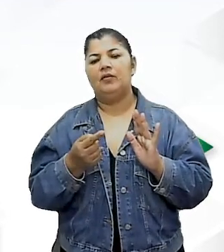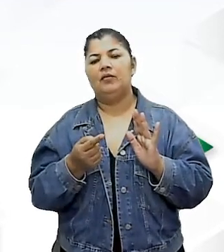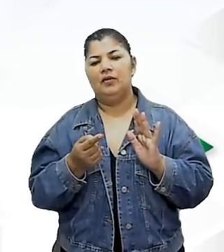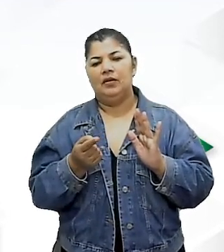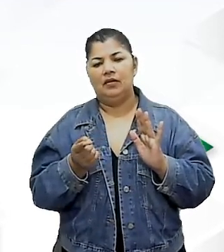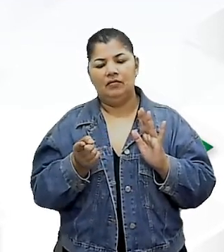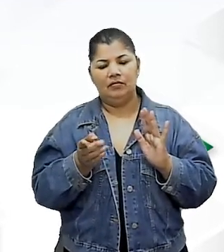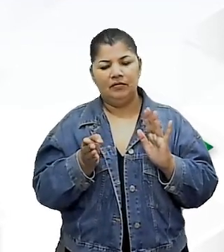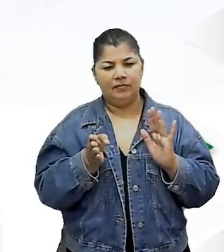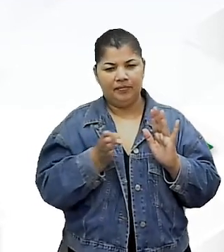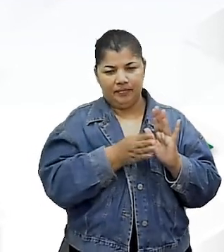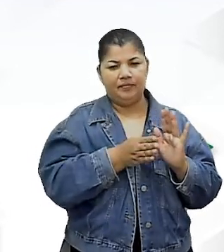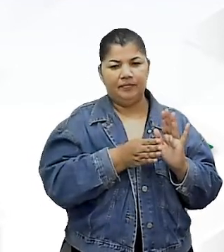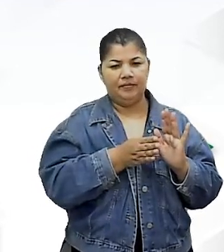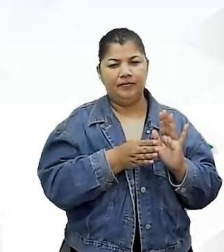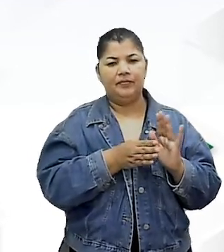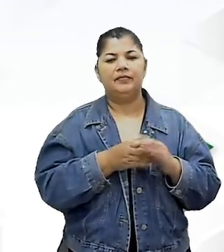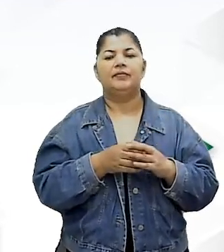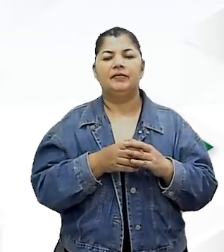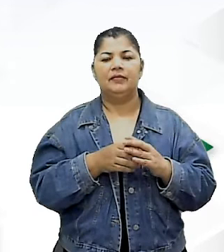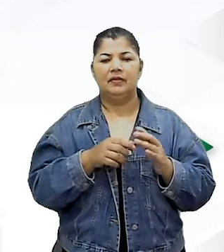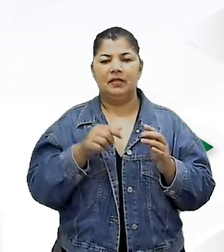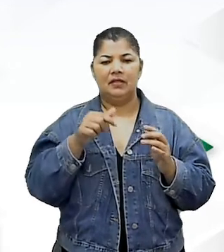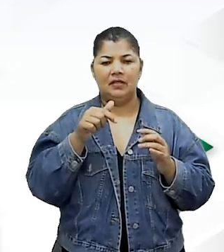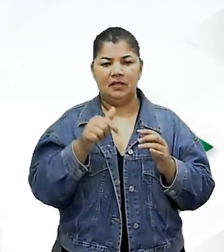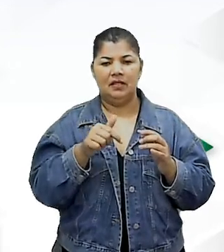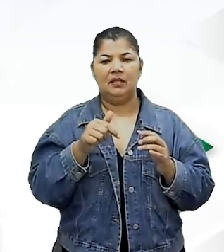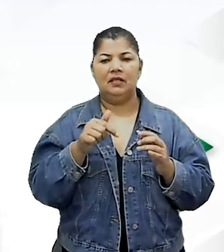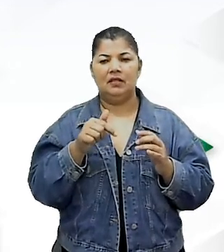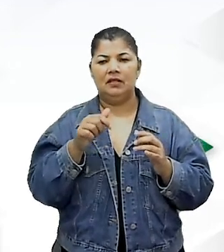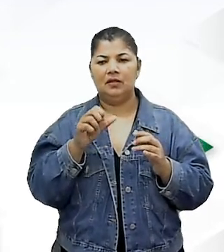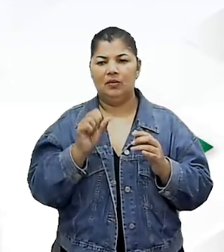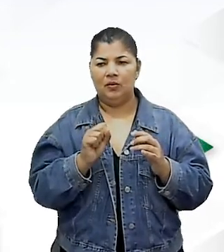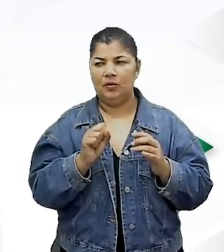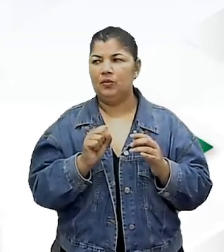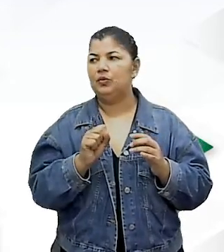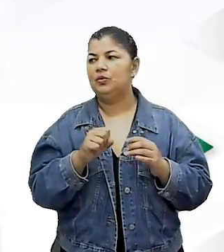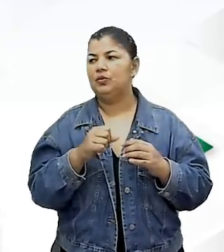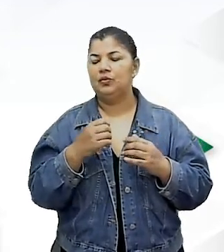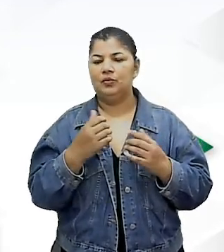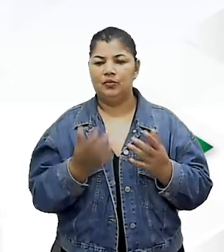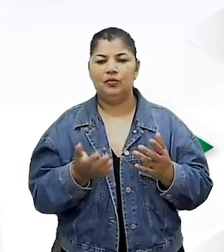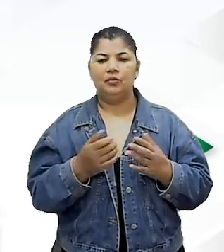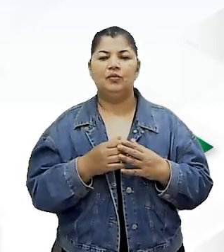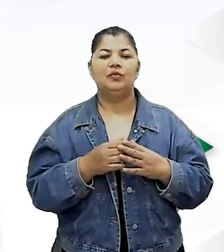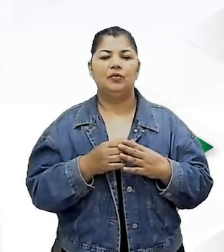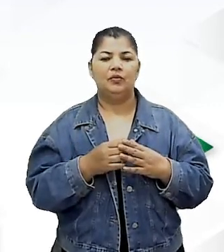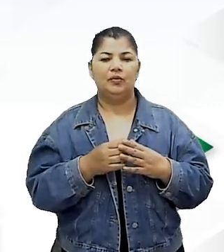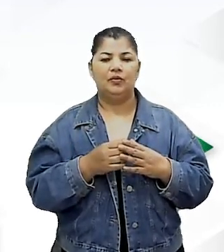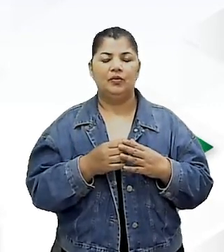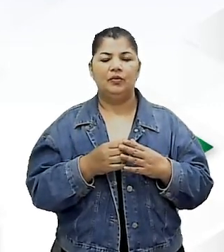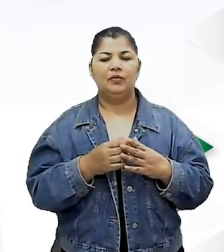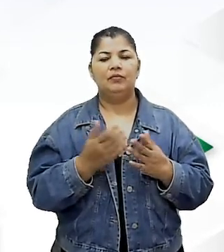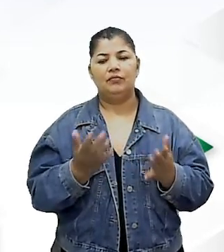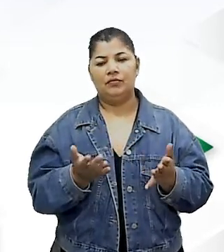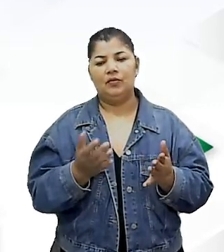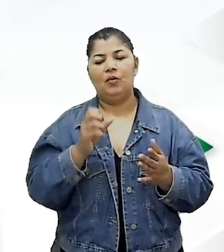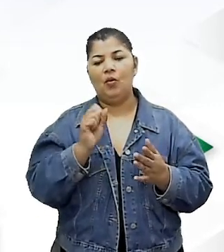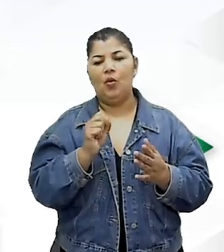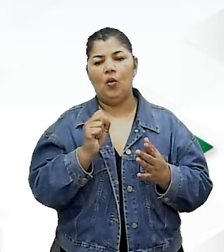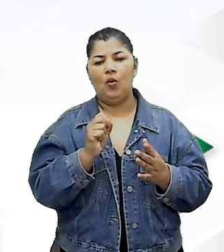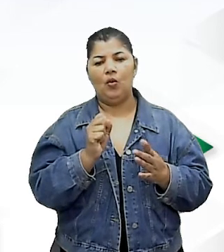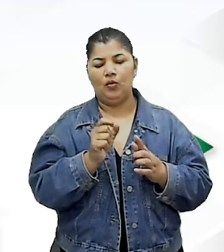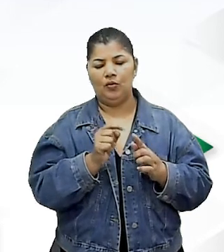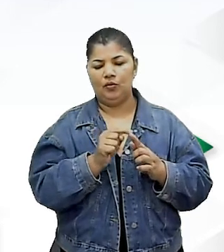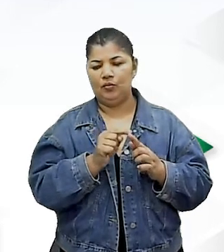para a direita, tá? Aí eu vou andar 7, 8. E aí a gente vai ficar em 1,6. 8 casas